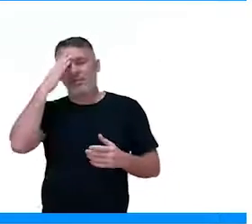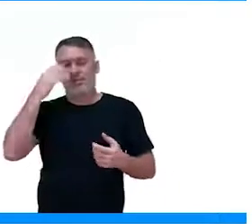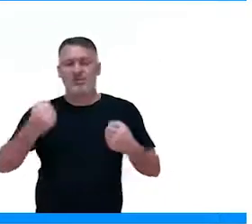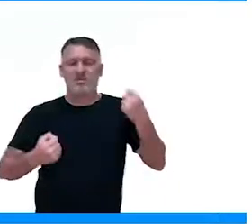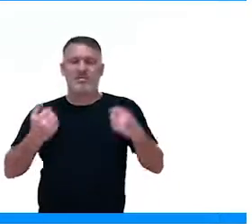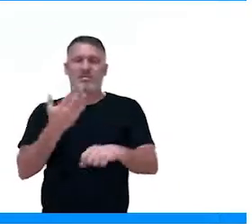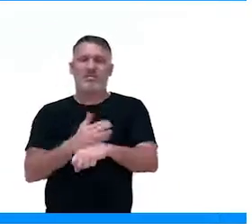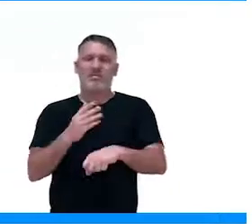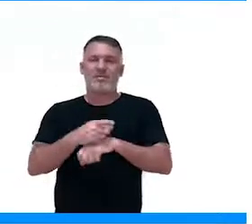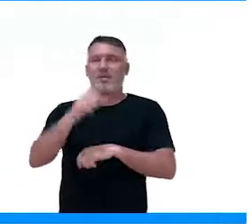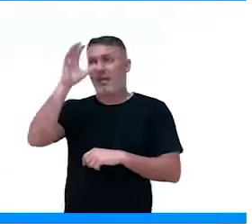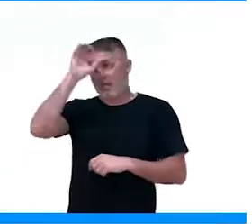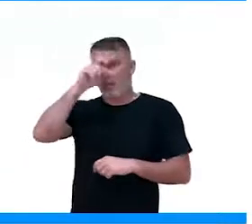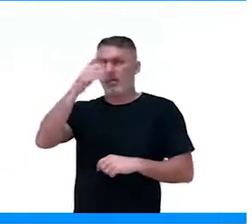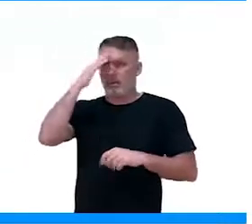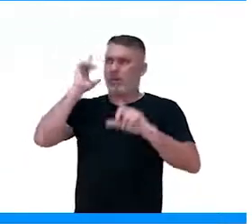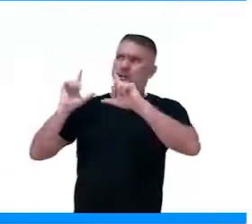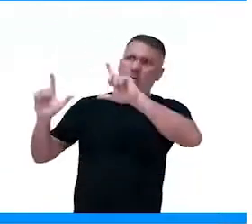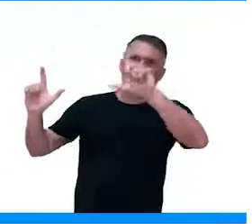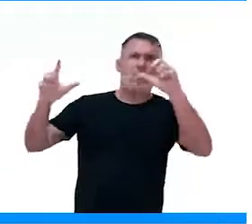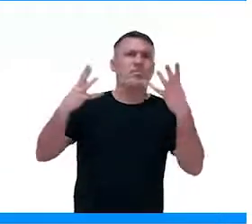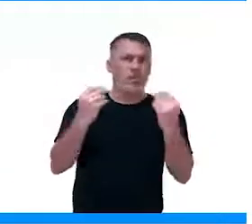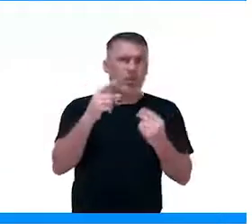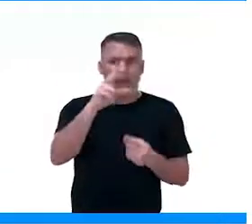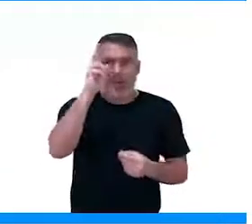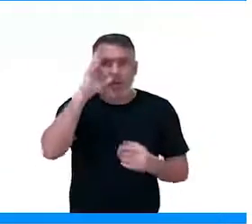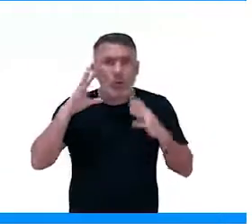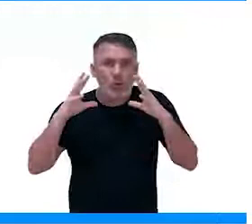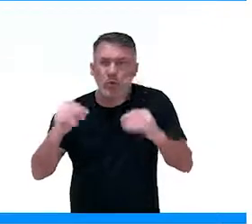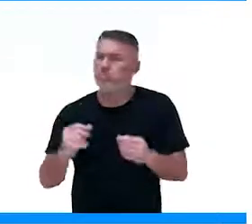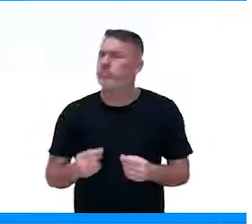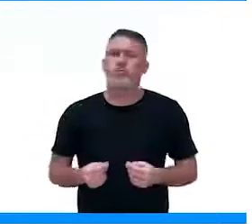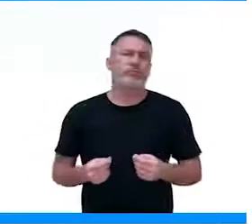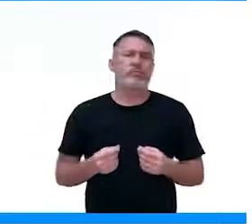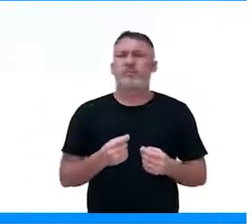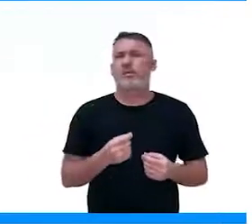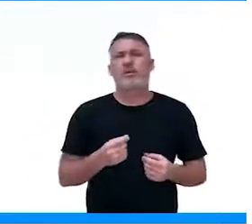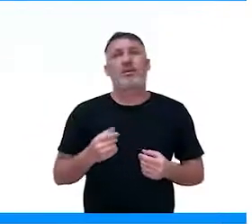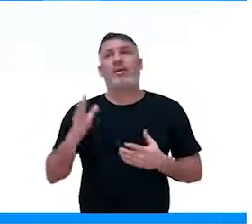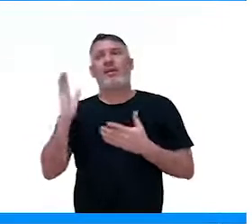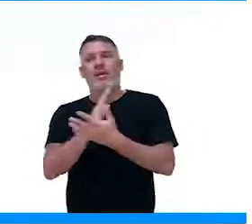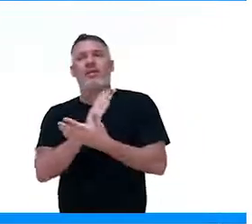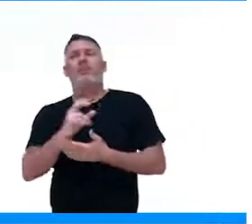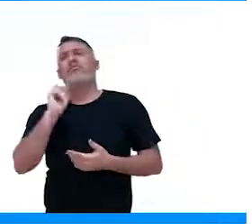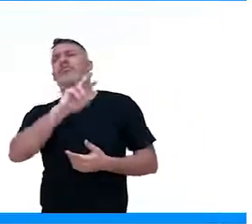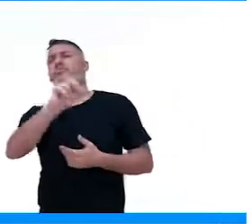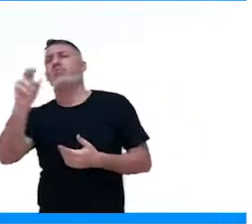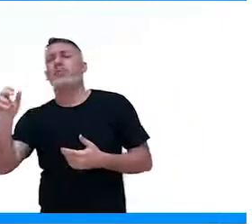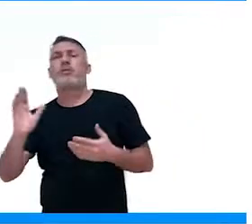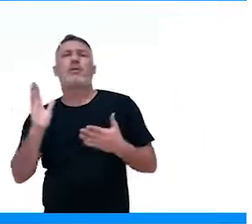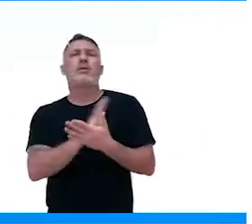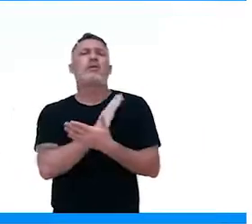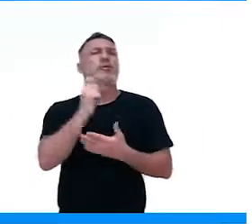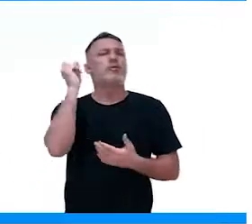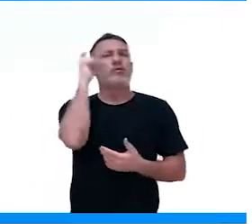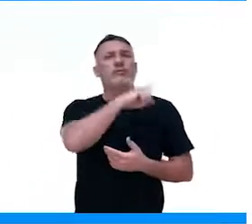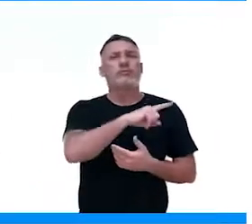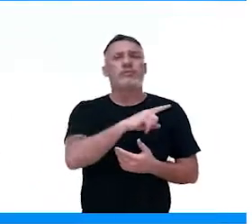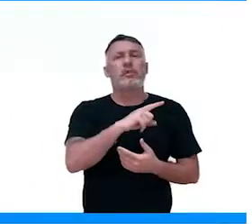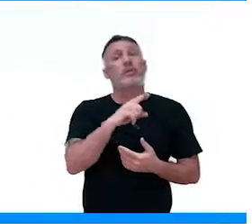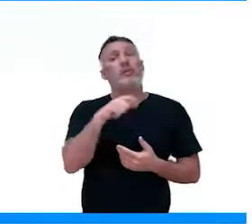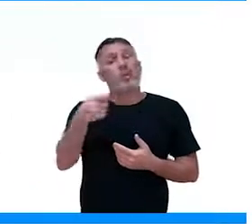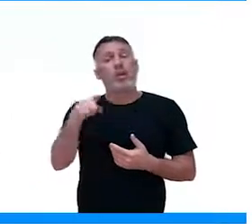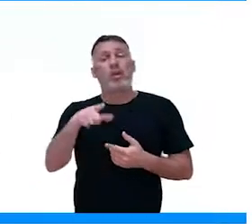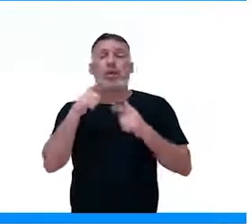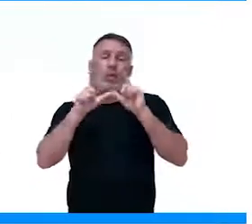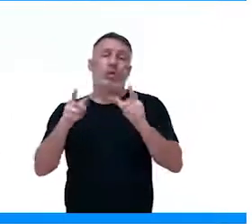faz autoescola sabe disso, que a gente não lembra de muitas. São muitas, algumas muito usuais e outras pouco usuais. É